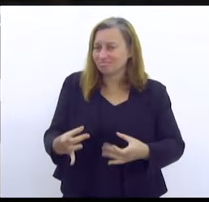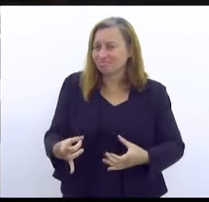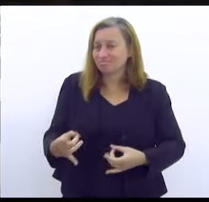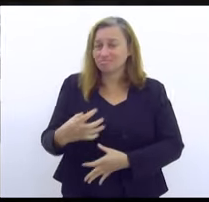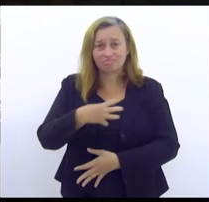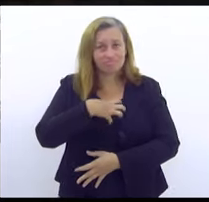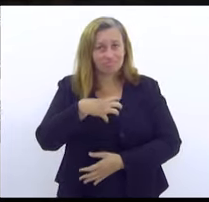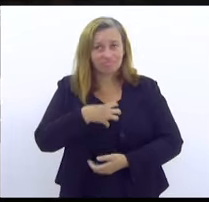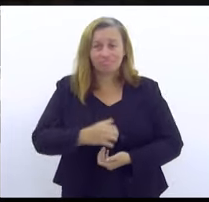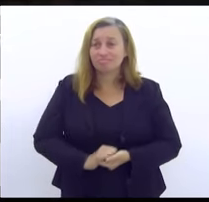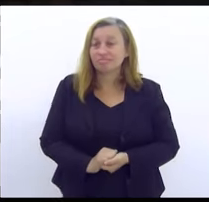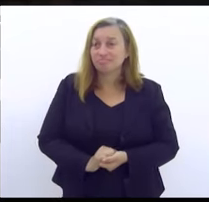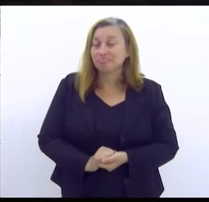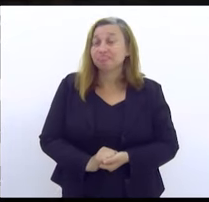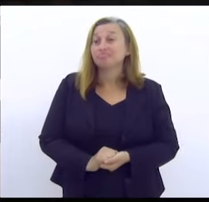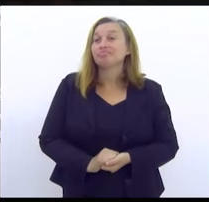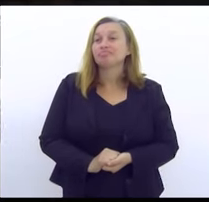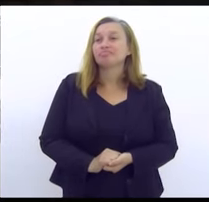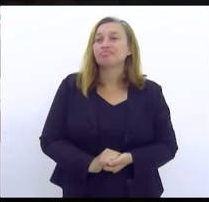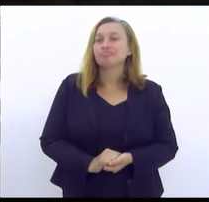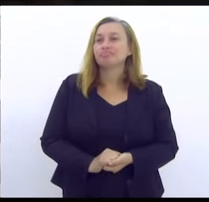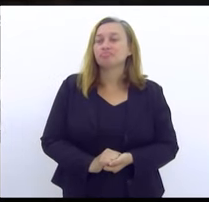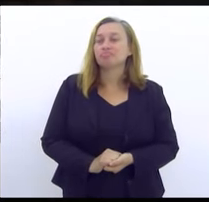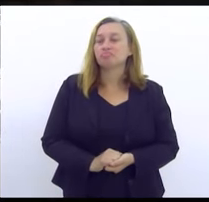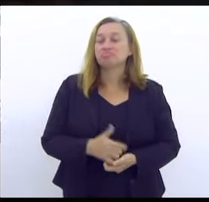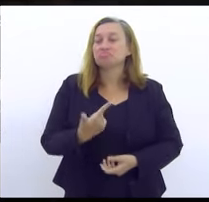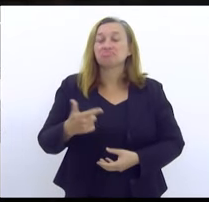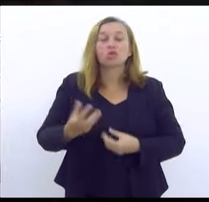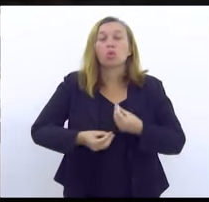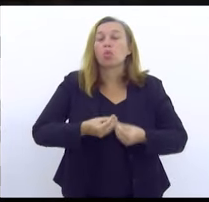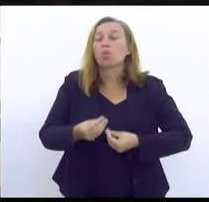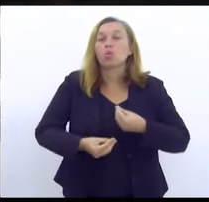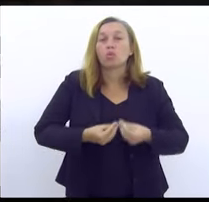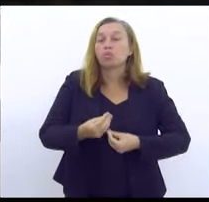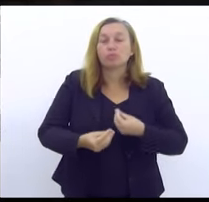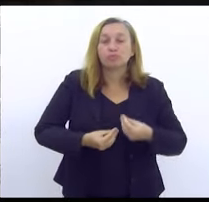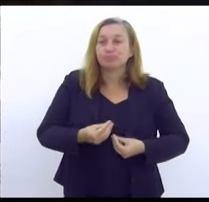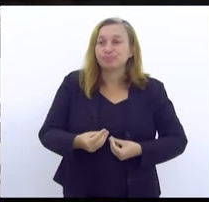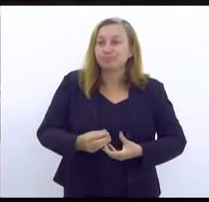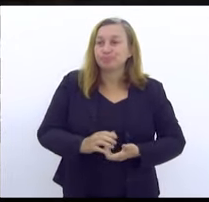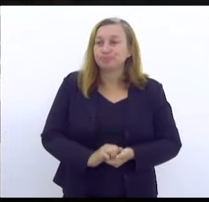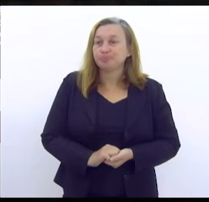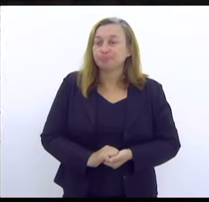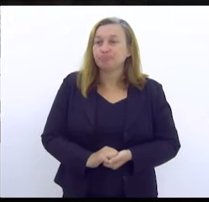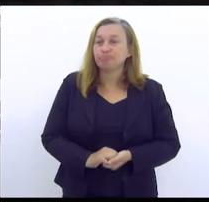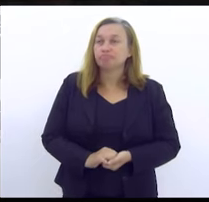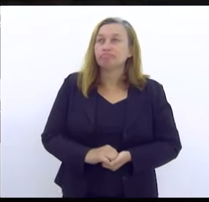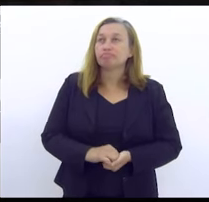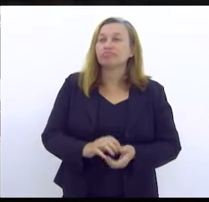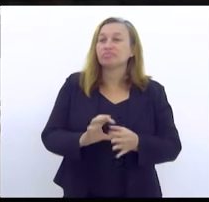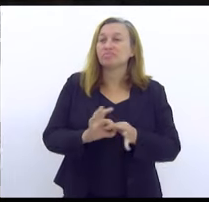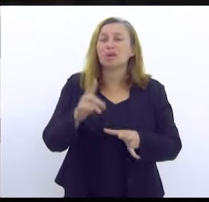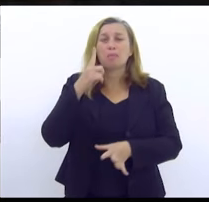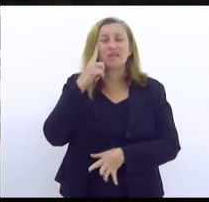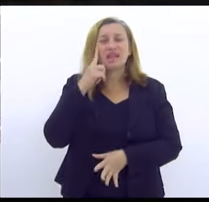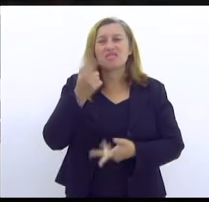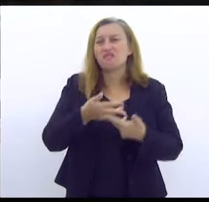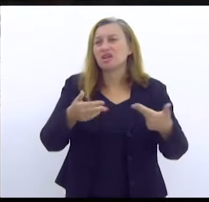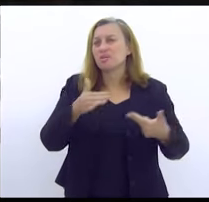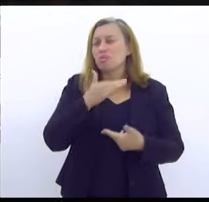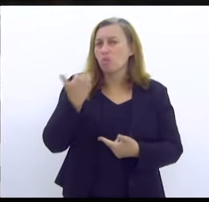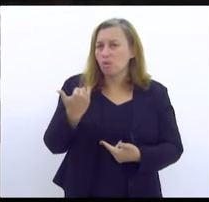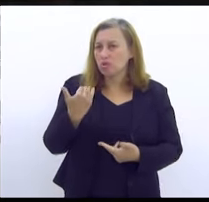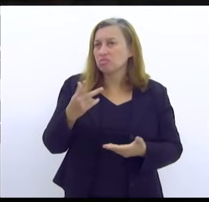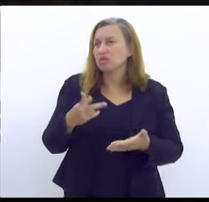sentido. E aí, eu não tenho como deixar aqui de pensar tantas as mortes